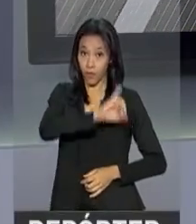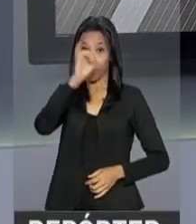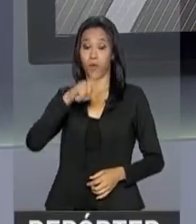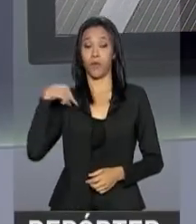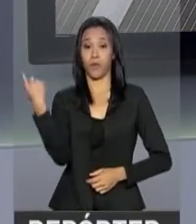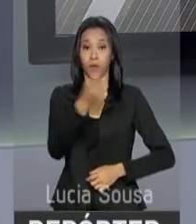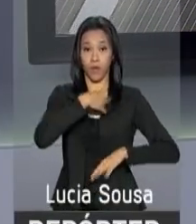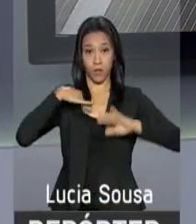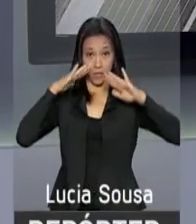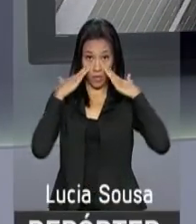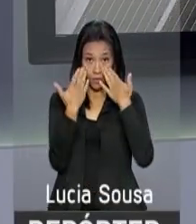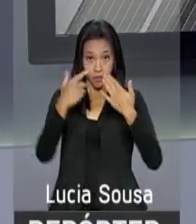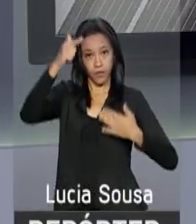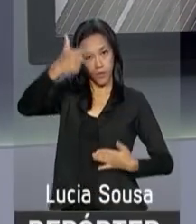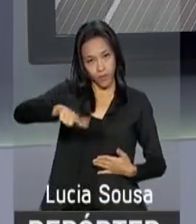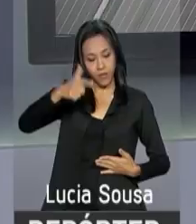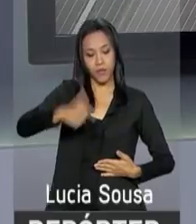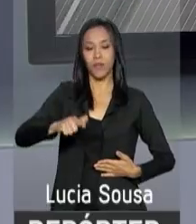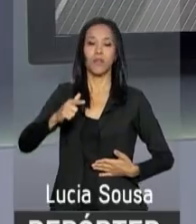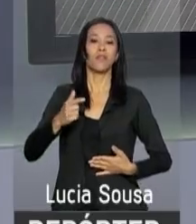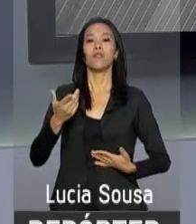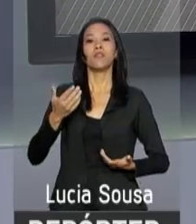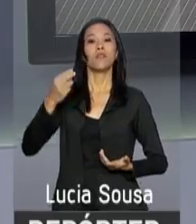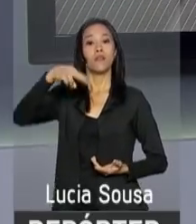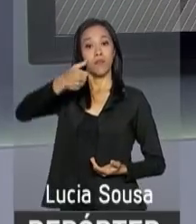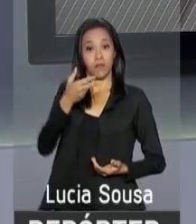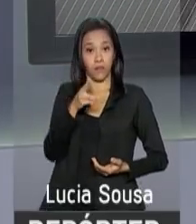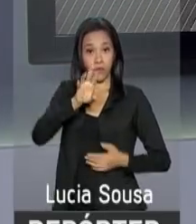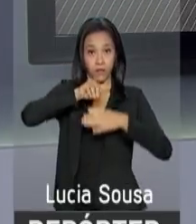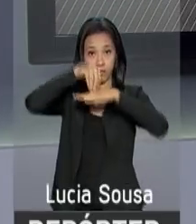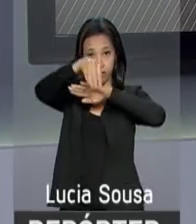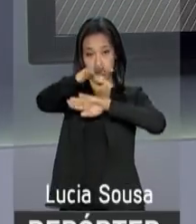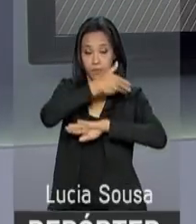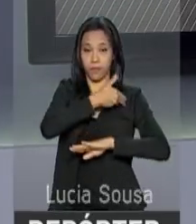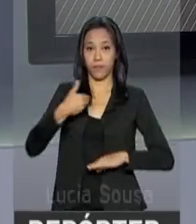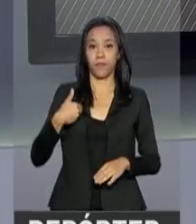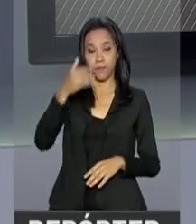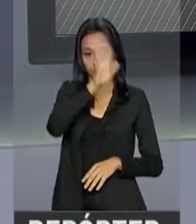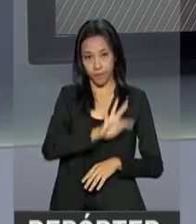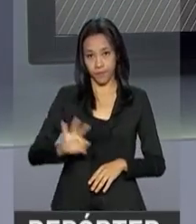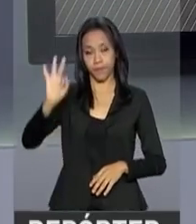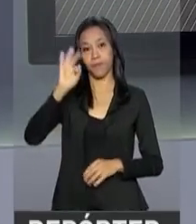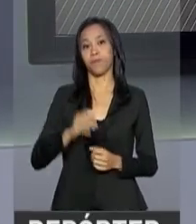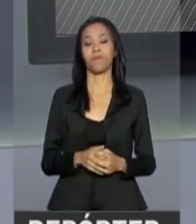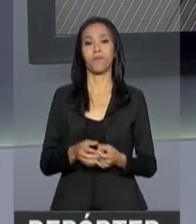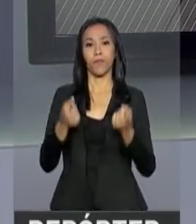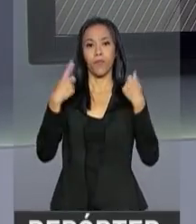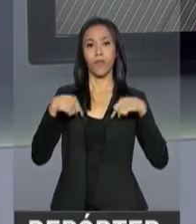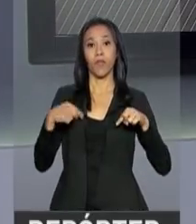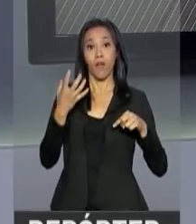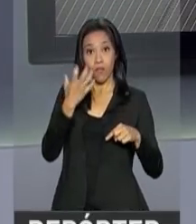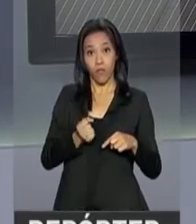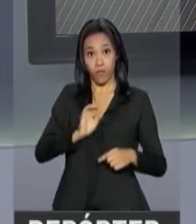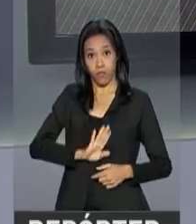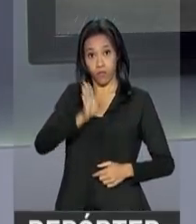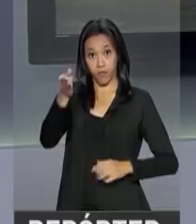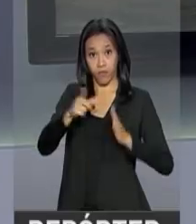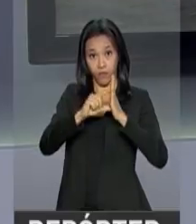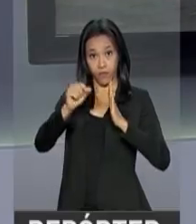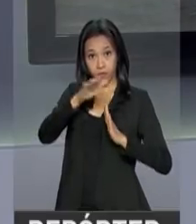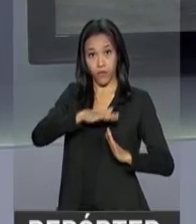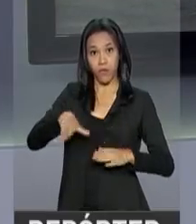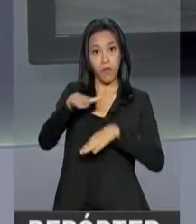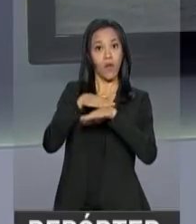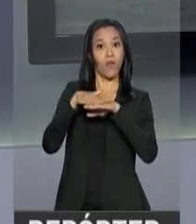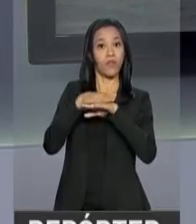Olá, estamos de volta com mais uma edição do Repórter NBR e as notícias do governo federal. E vamos direto ao Palácio do Planalto